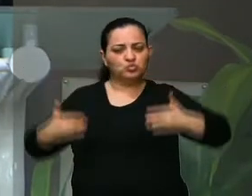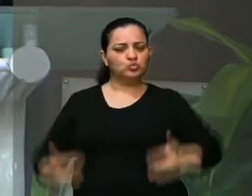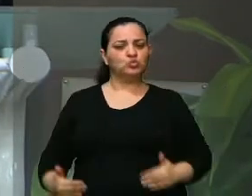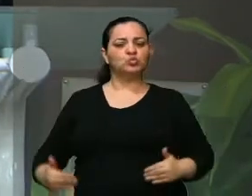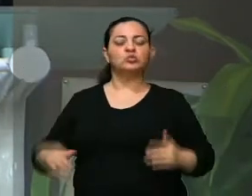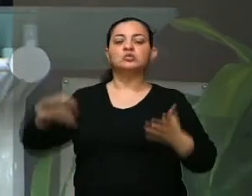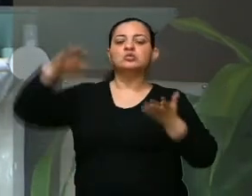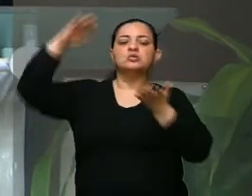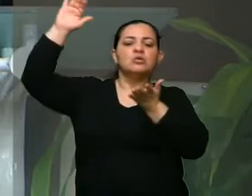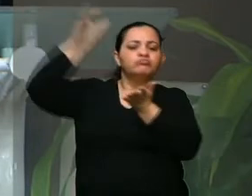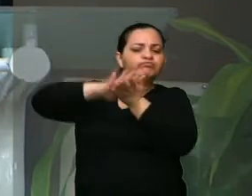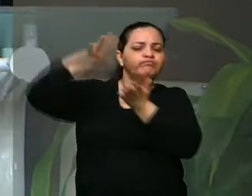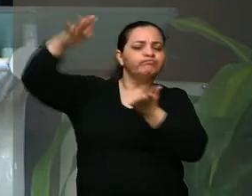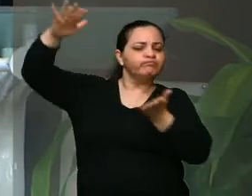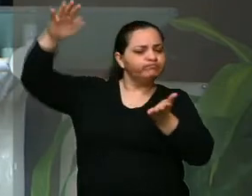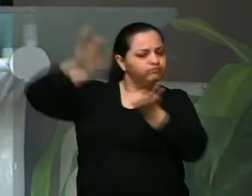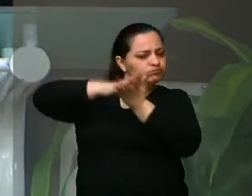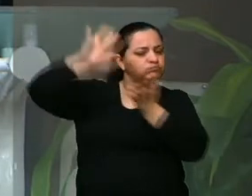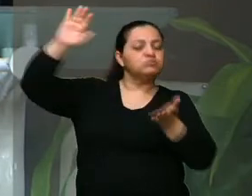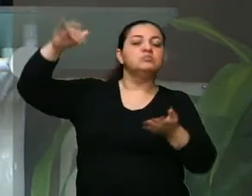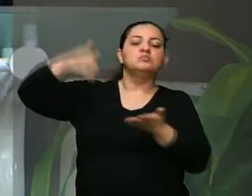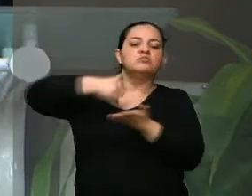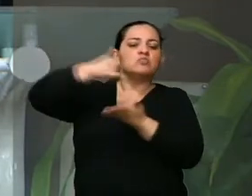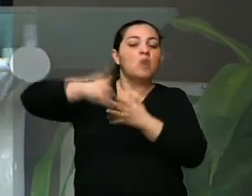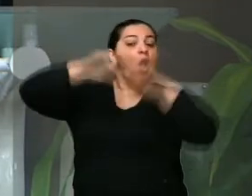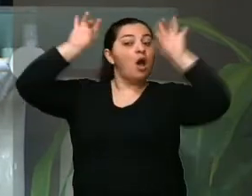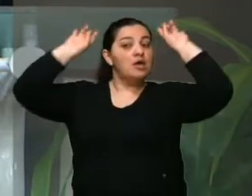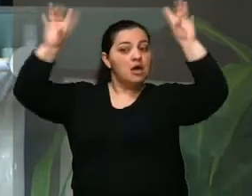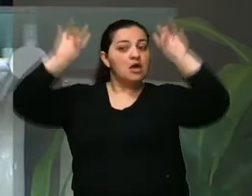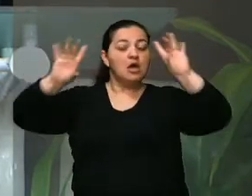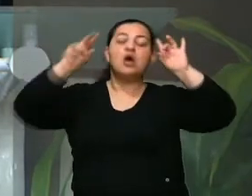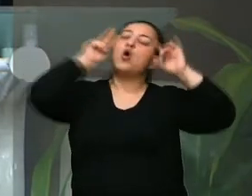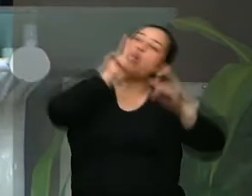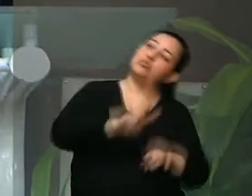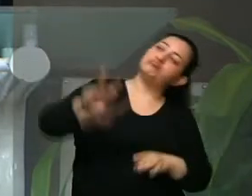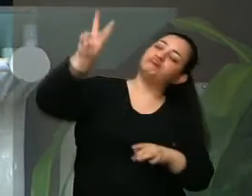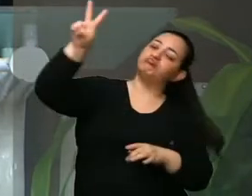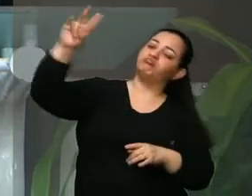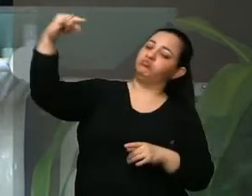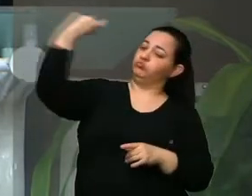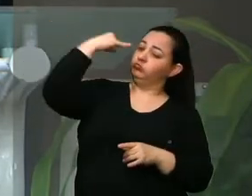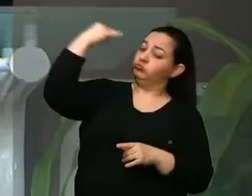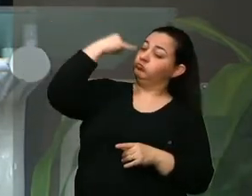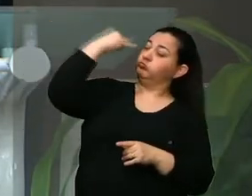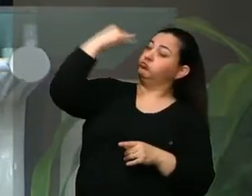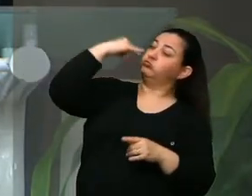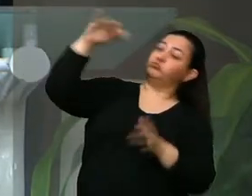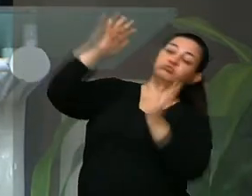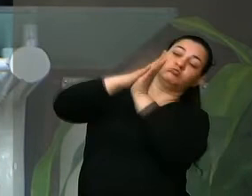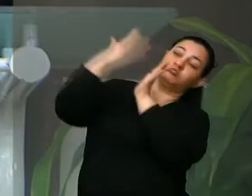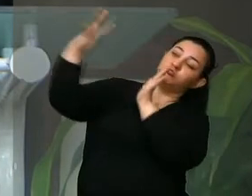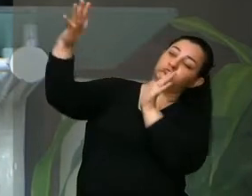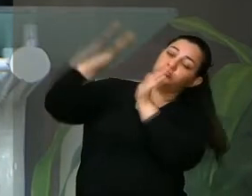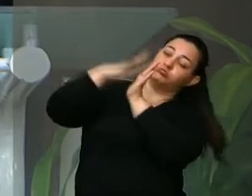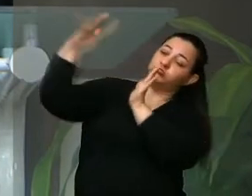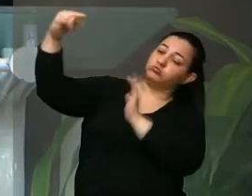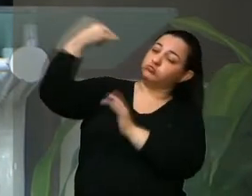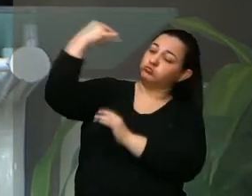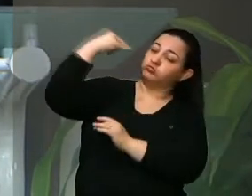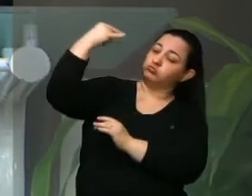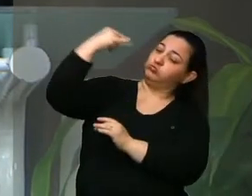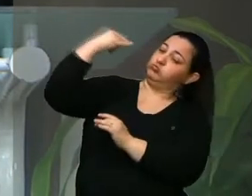uma função especial e quando eles olhavam para cima eles ouviram brilhando na glória de deus